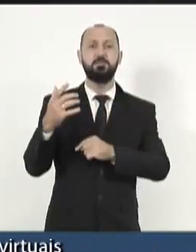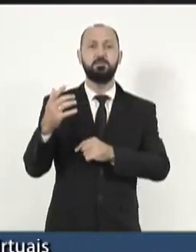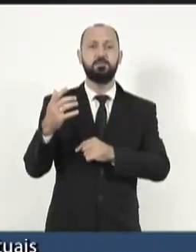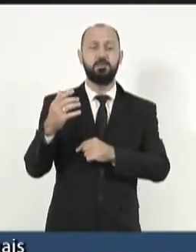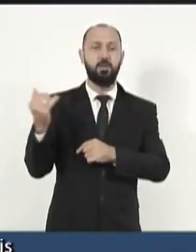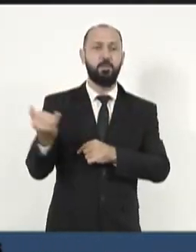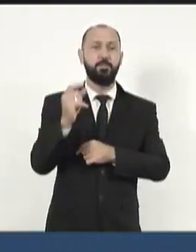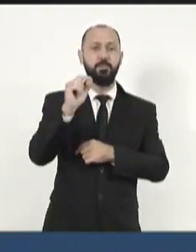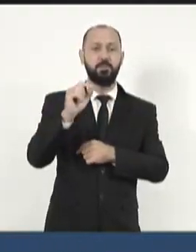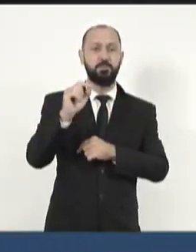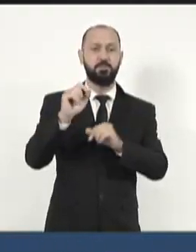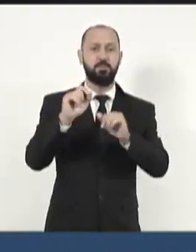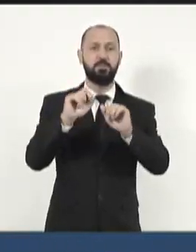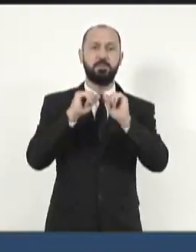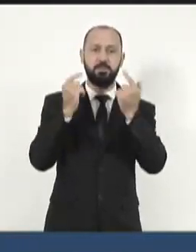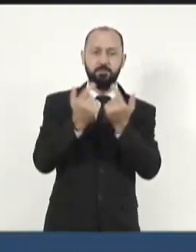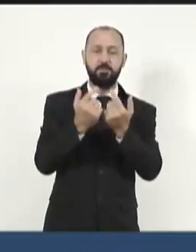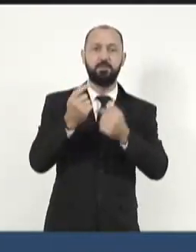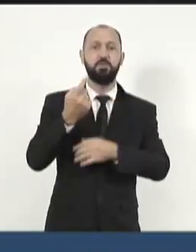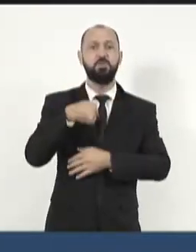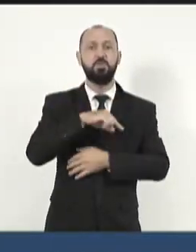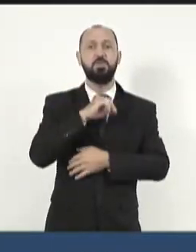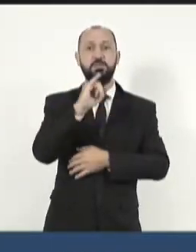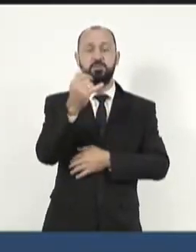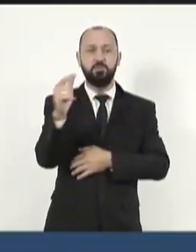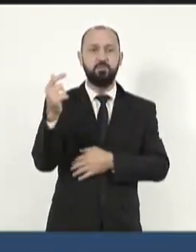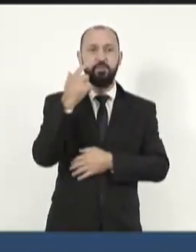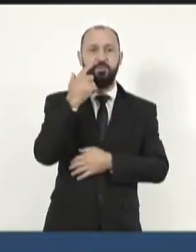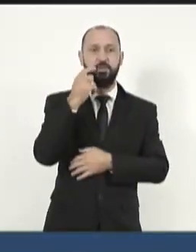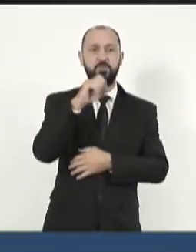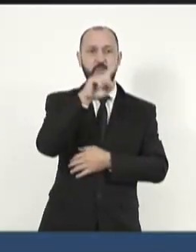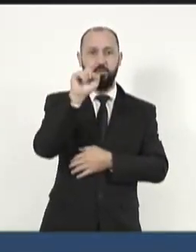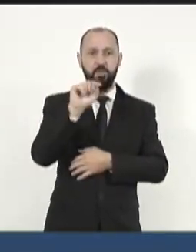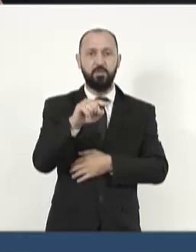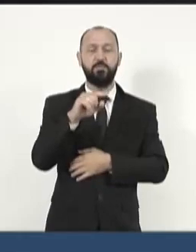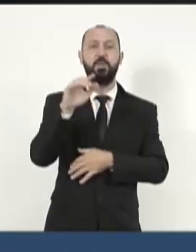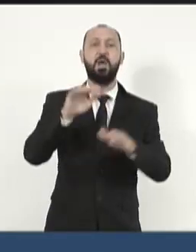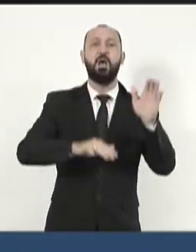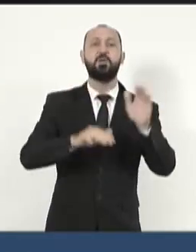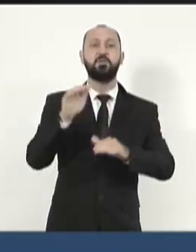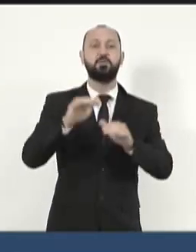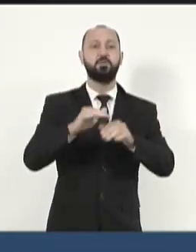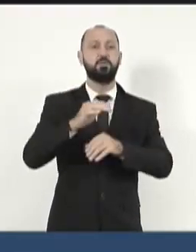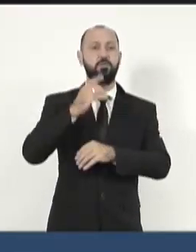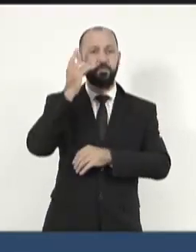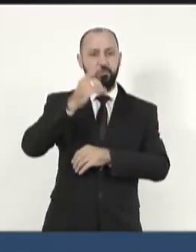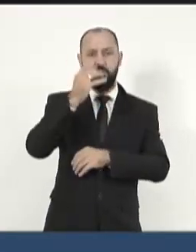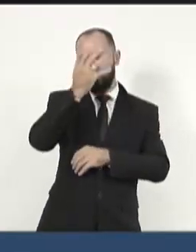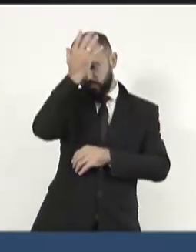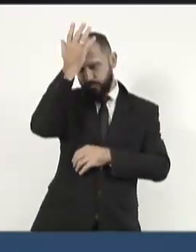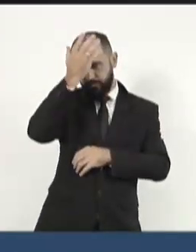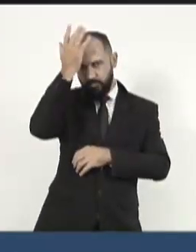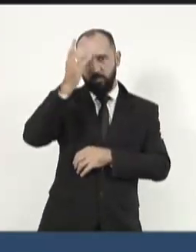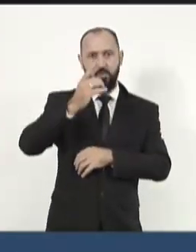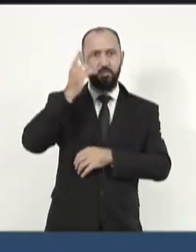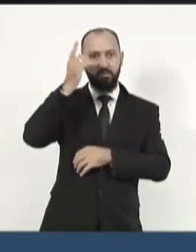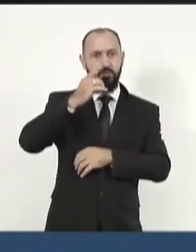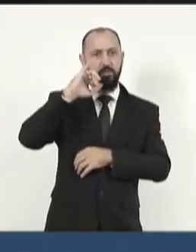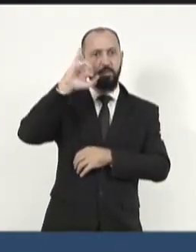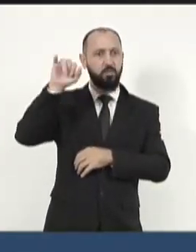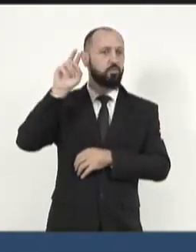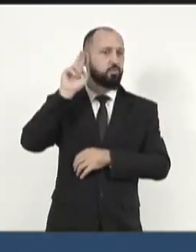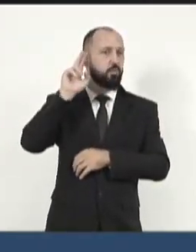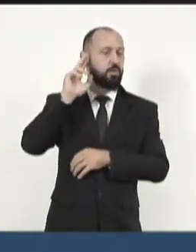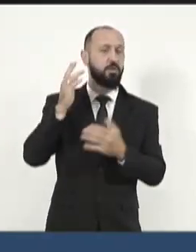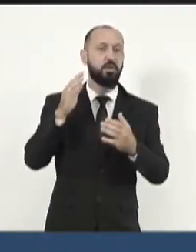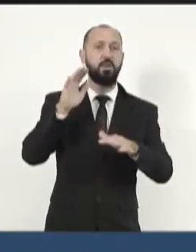foram feitos aqui na casa, já nomeou relator e já encaminhou os requerimentos também para a CACEMES, para que